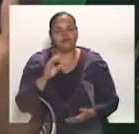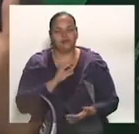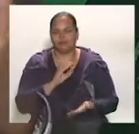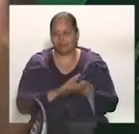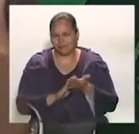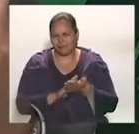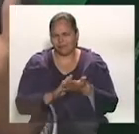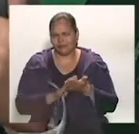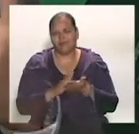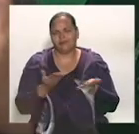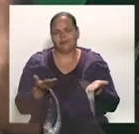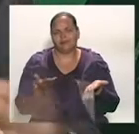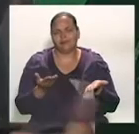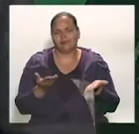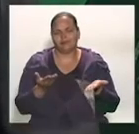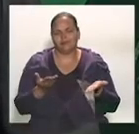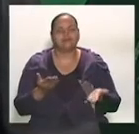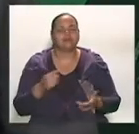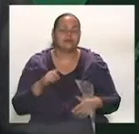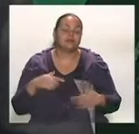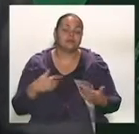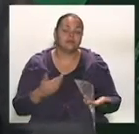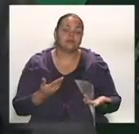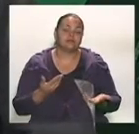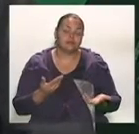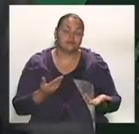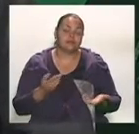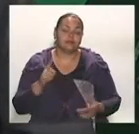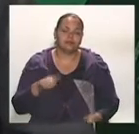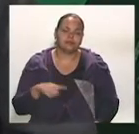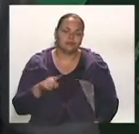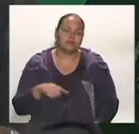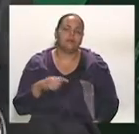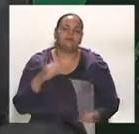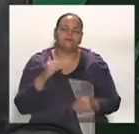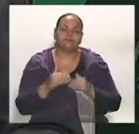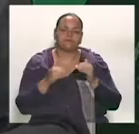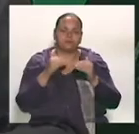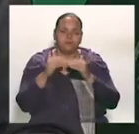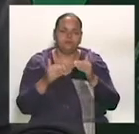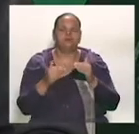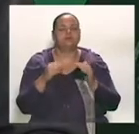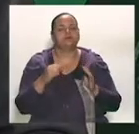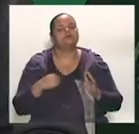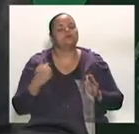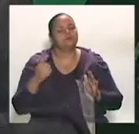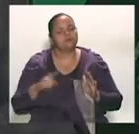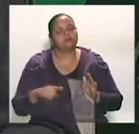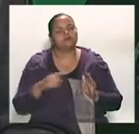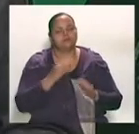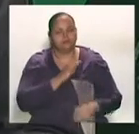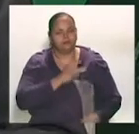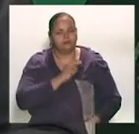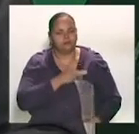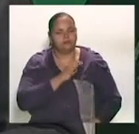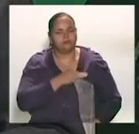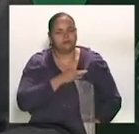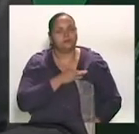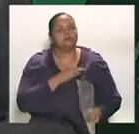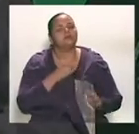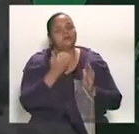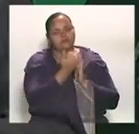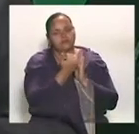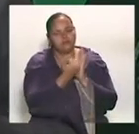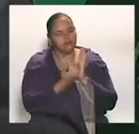receber, pelo menos oficialmente, né? Então, esse processo de estruturação da fiscalização está